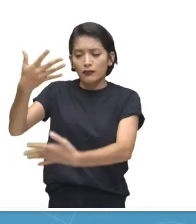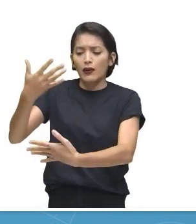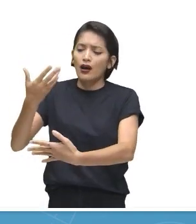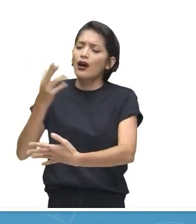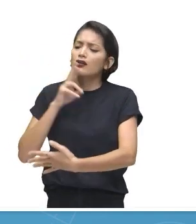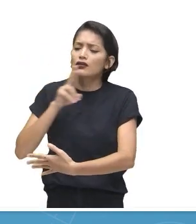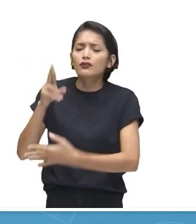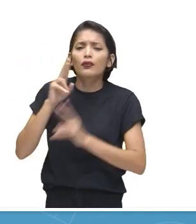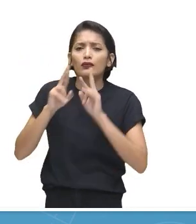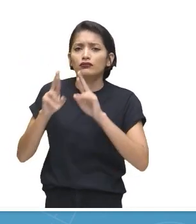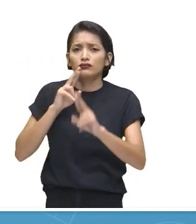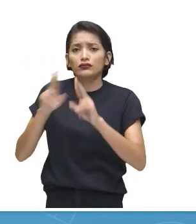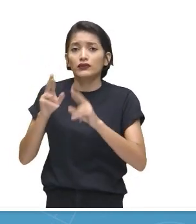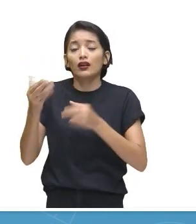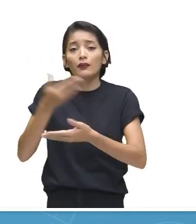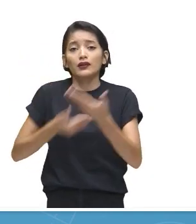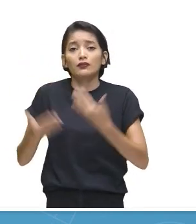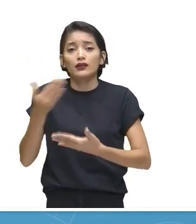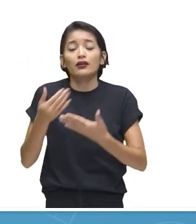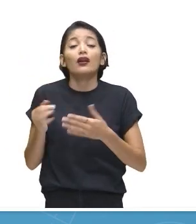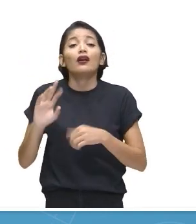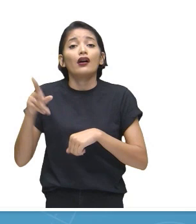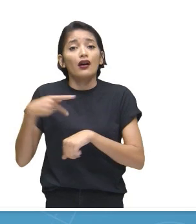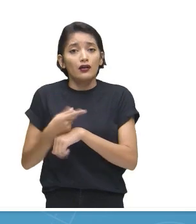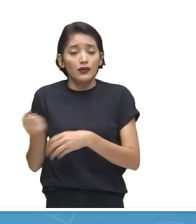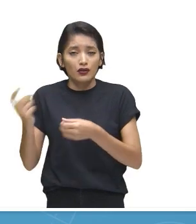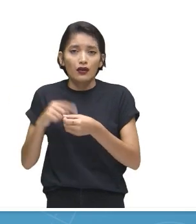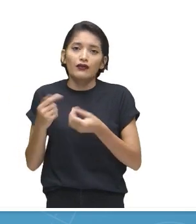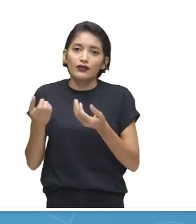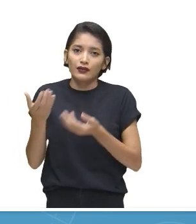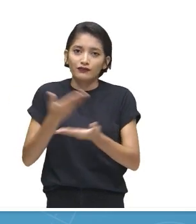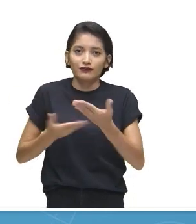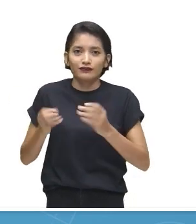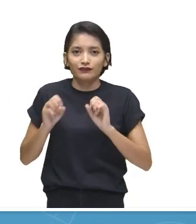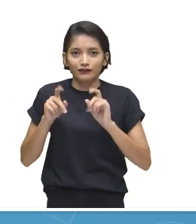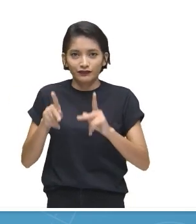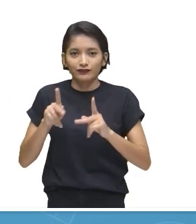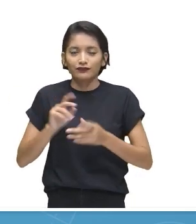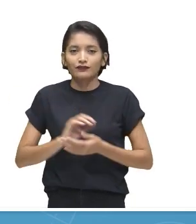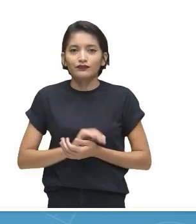chat, a sua participação. E na volta a gente interage com vocês. Até mais!